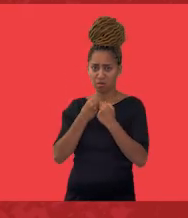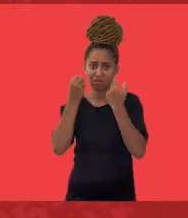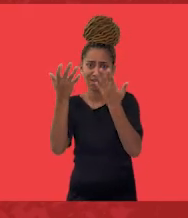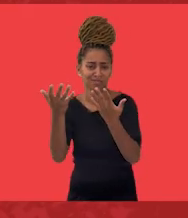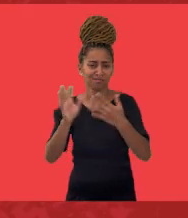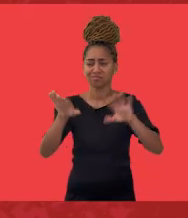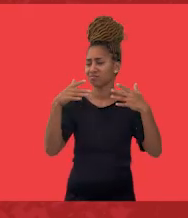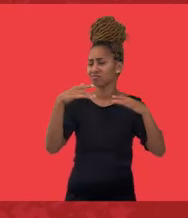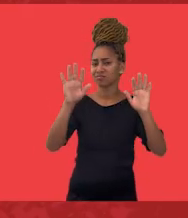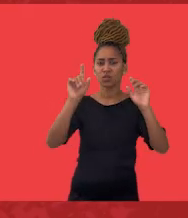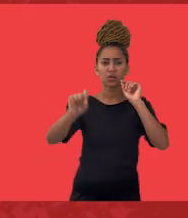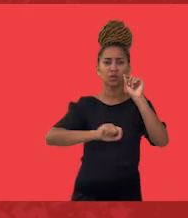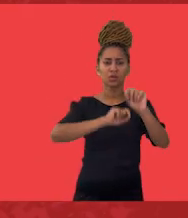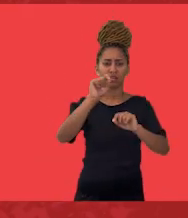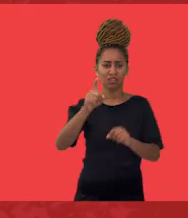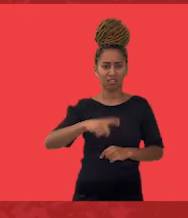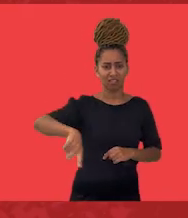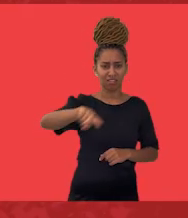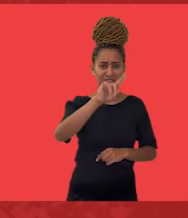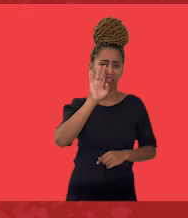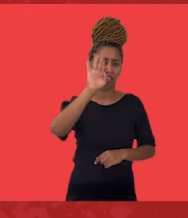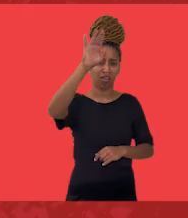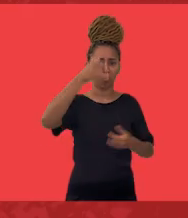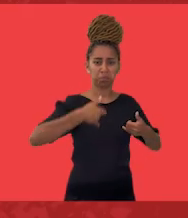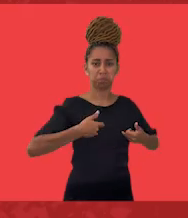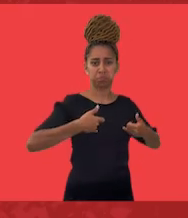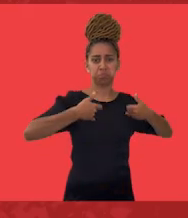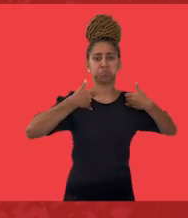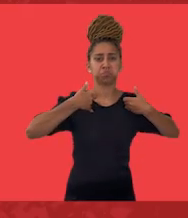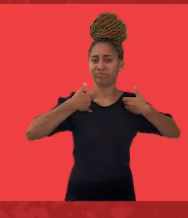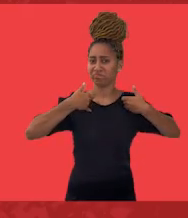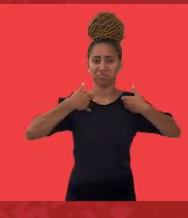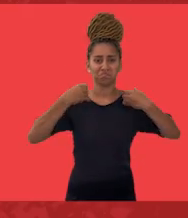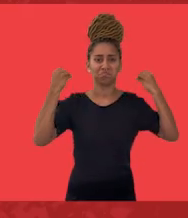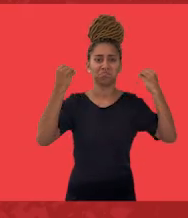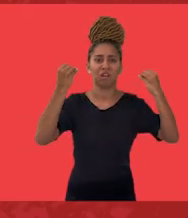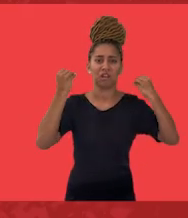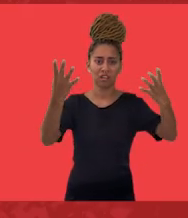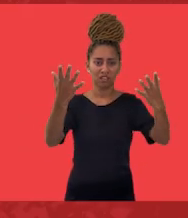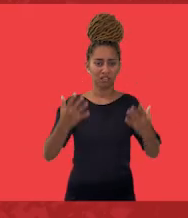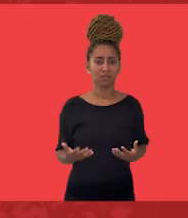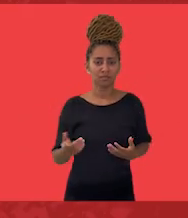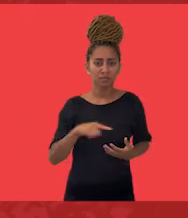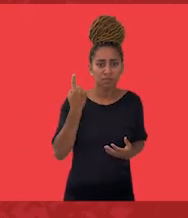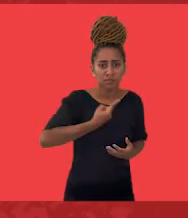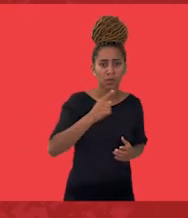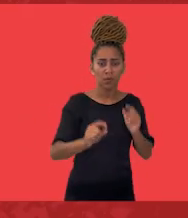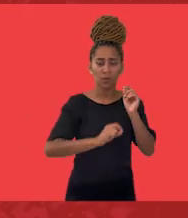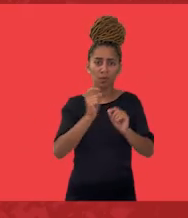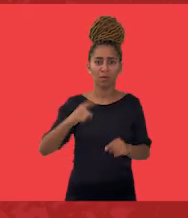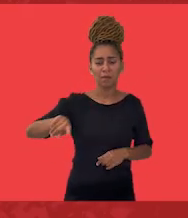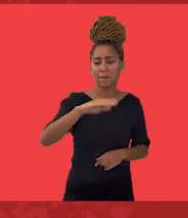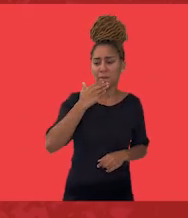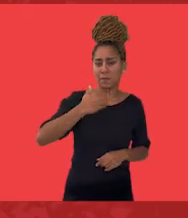Todos veem que... há coisas menos importantes que ser aplaudida? Veloz agora é